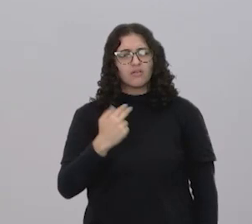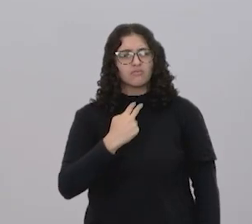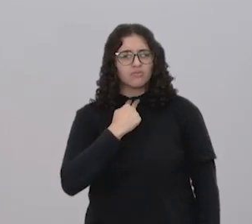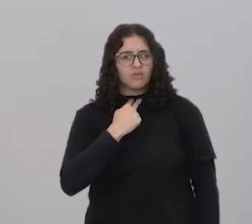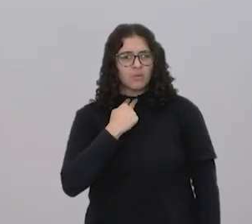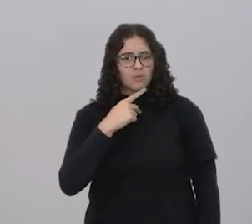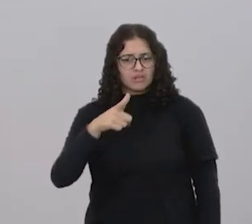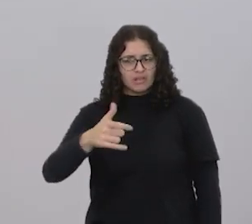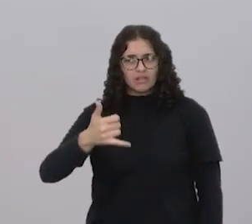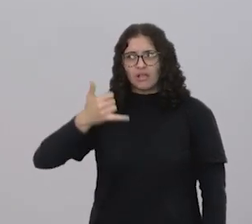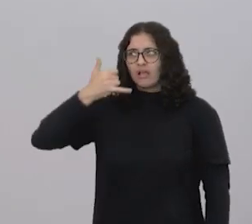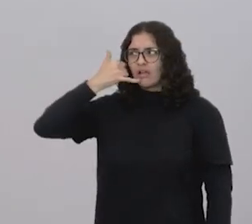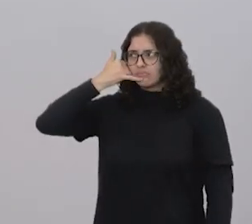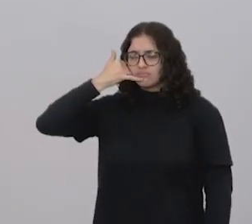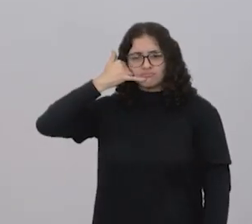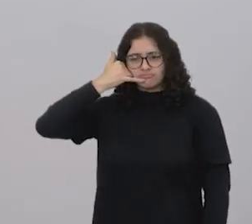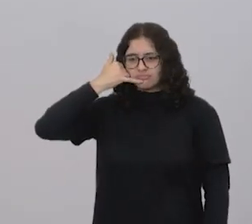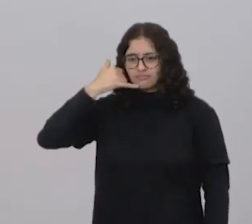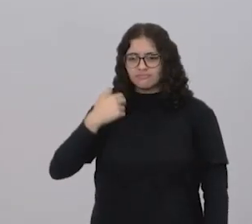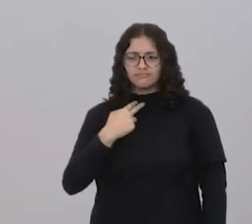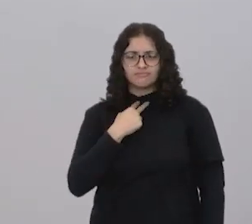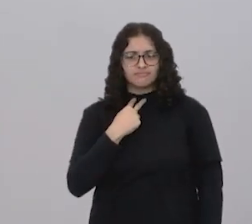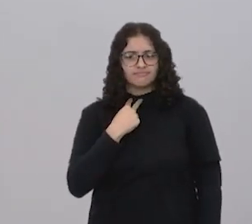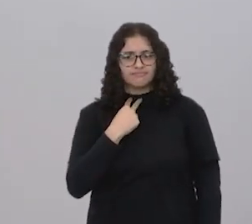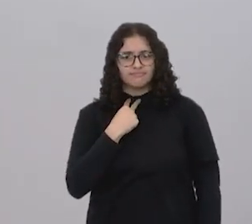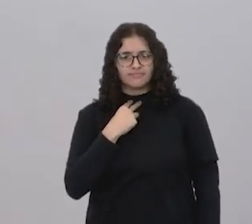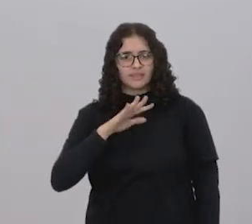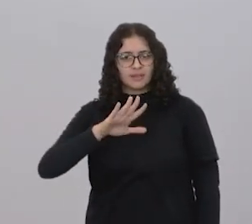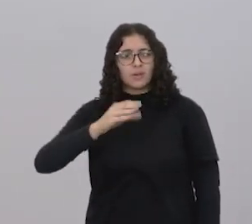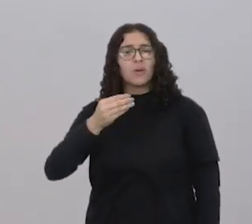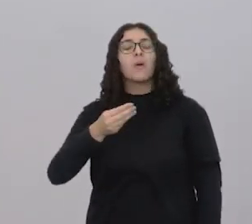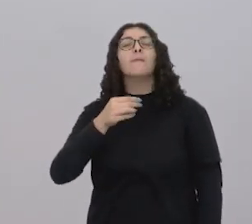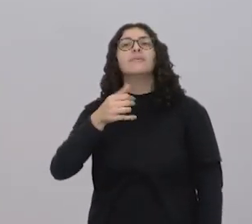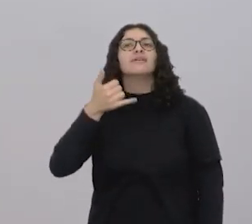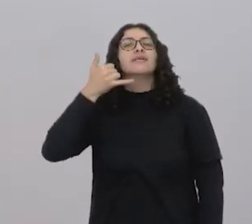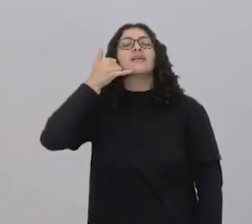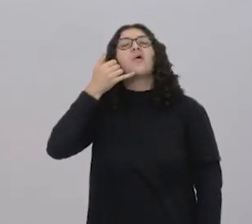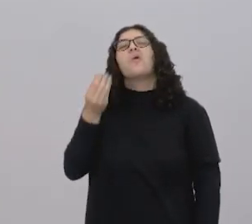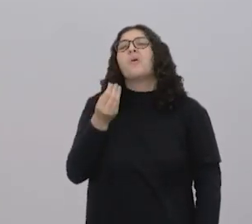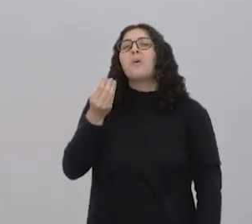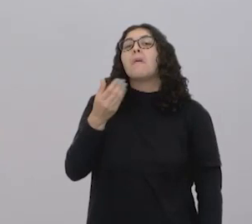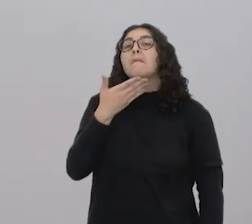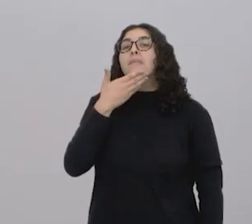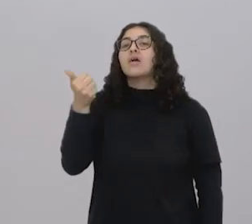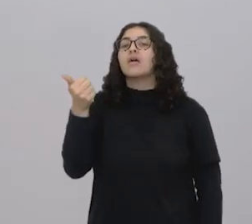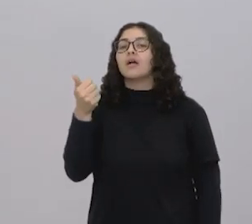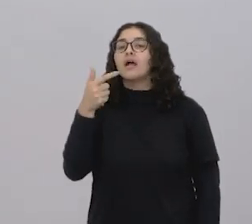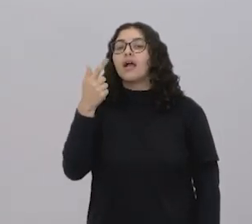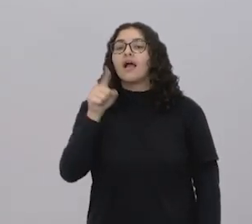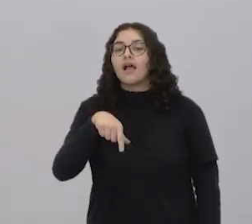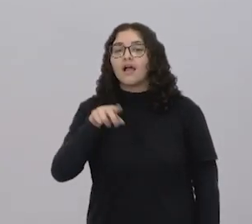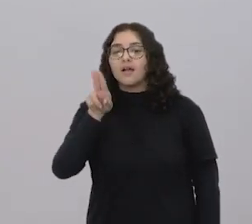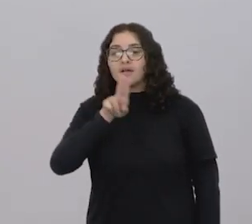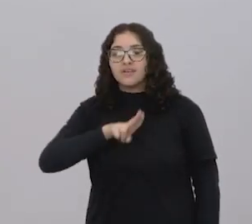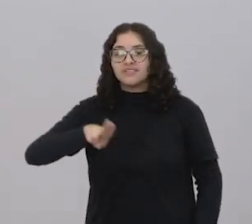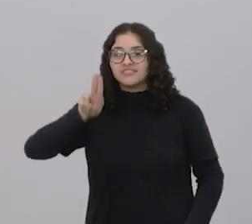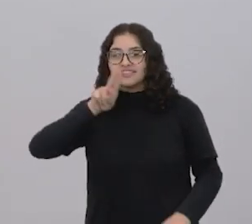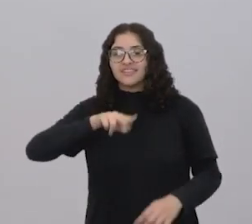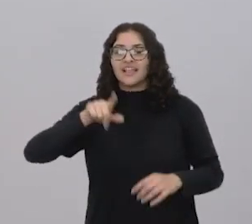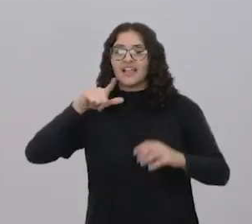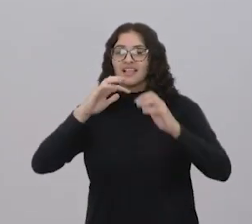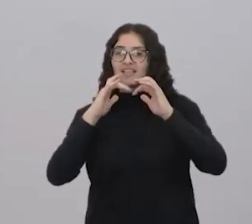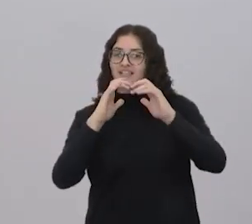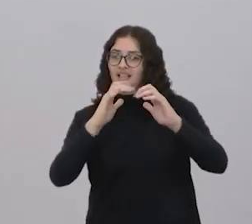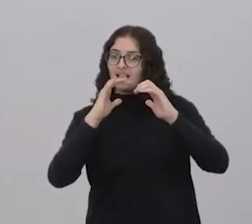atender o celular, né? Colocar ele perto do rosto. Não, a melhor forma de você atender o celular é utilizando o Viva Voz.